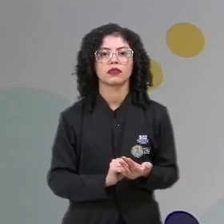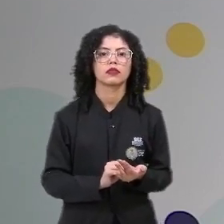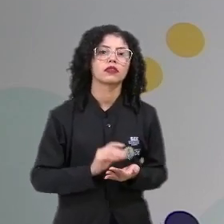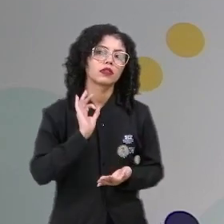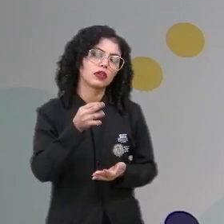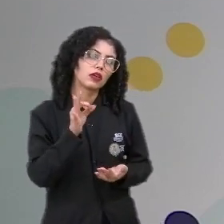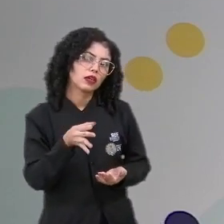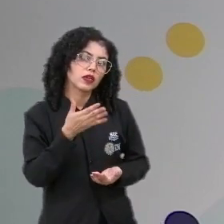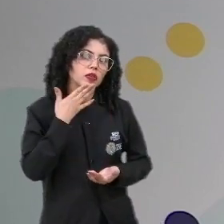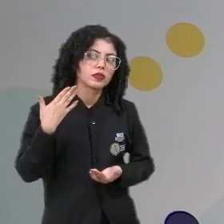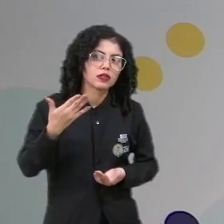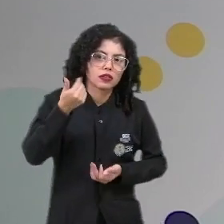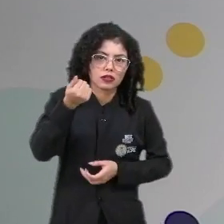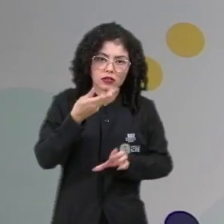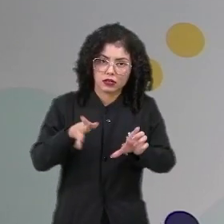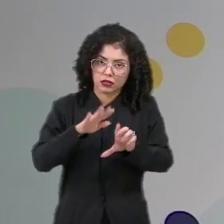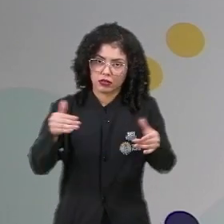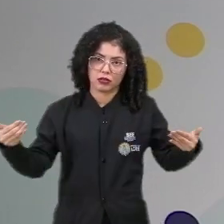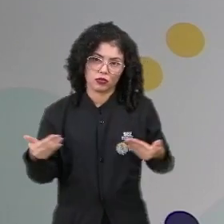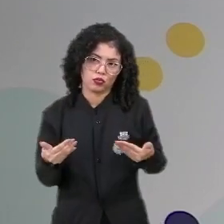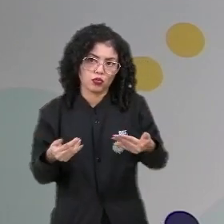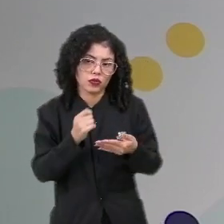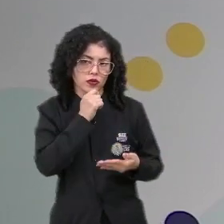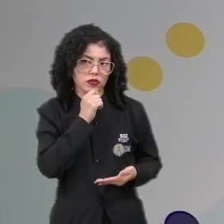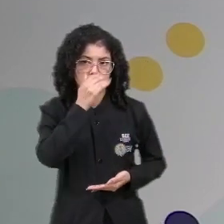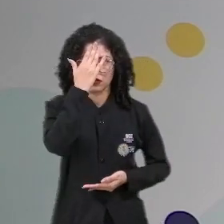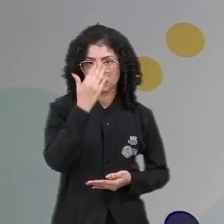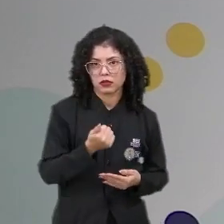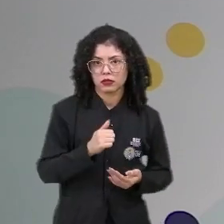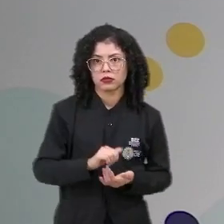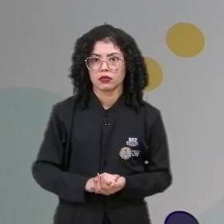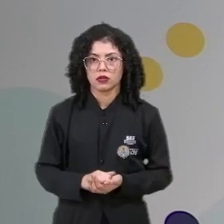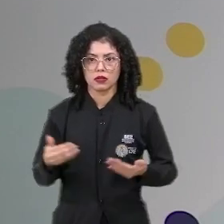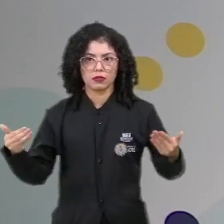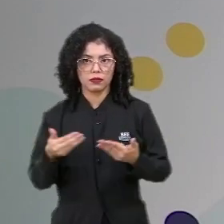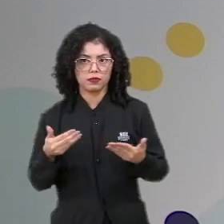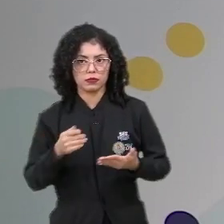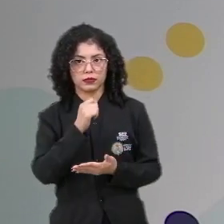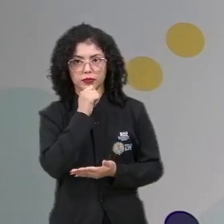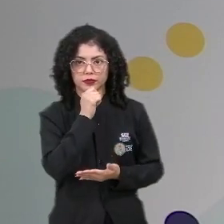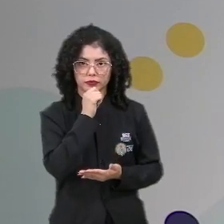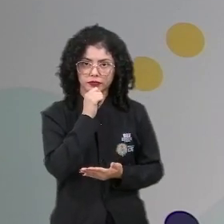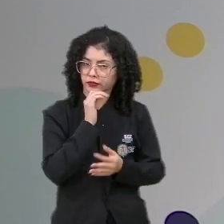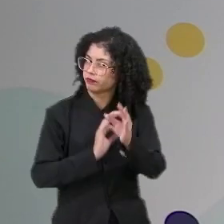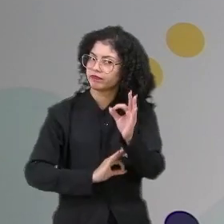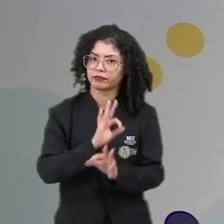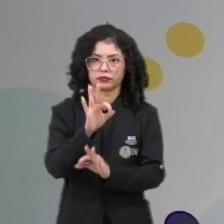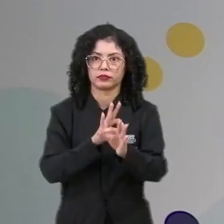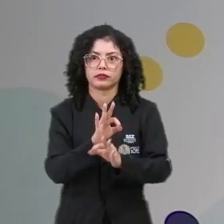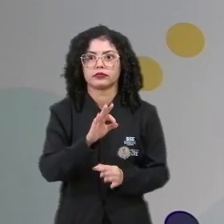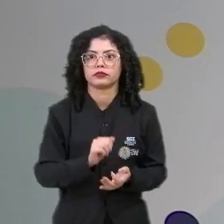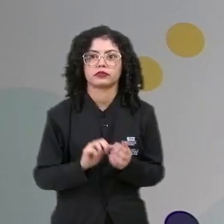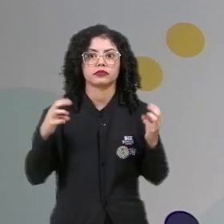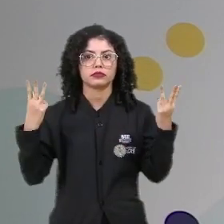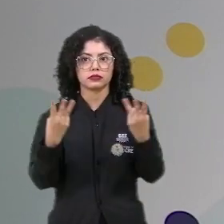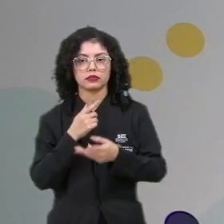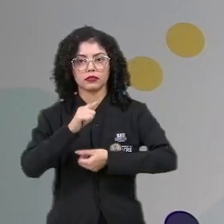certa afinidade com a tabela de hoje, porque sabemos que a tabela atual ela não é organizada por